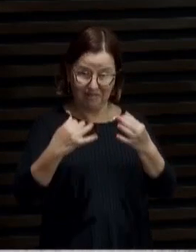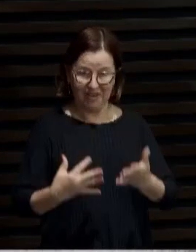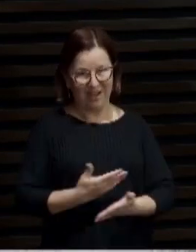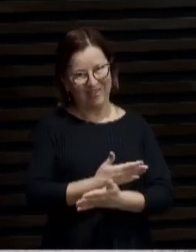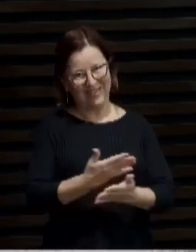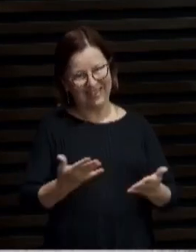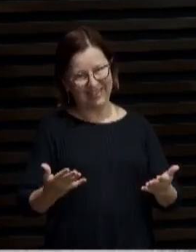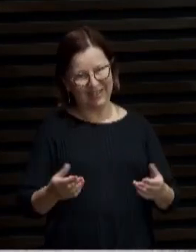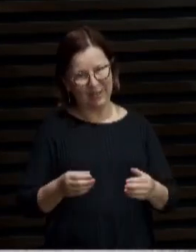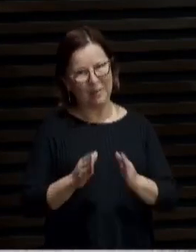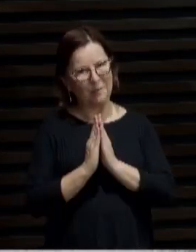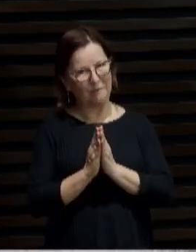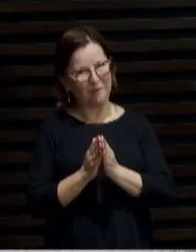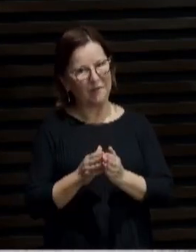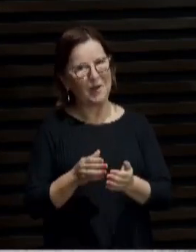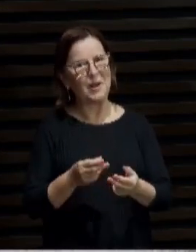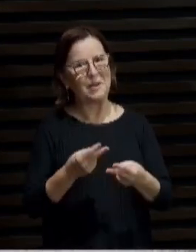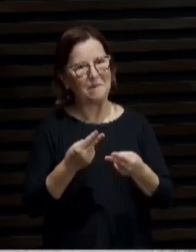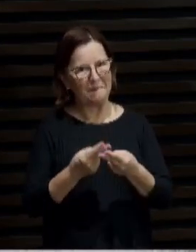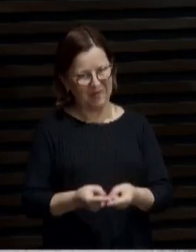um pouco o que eu vou dizer,